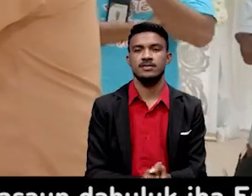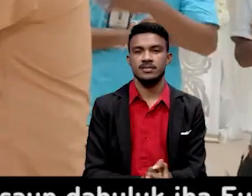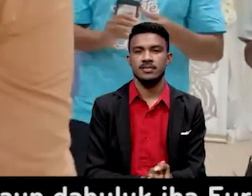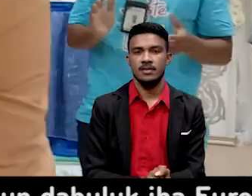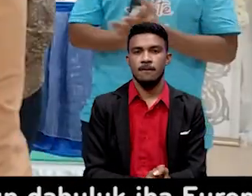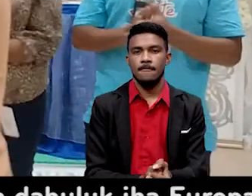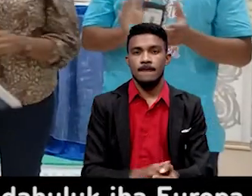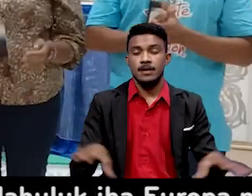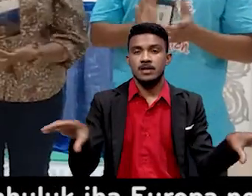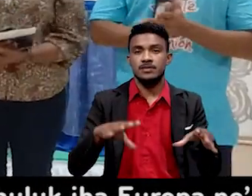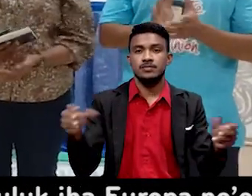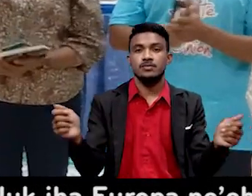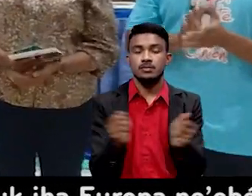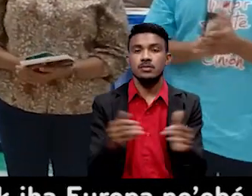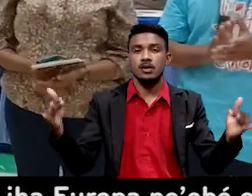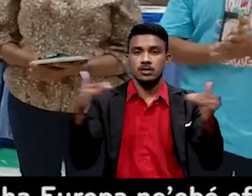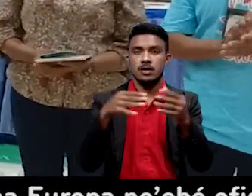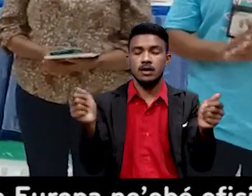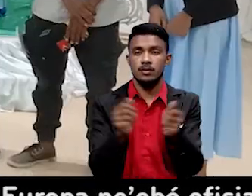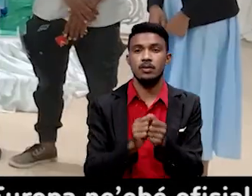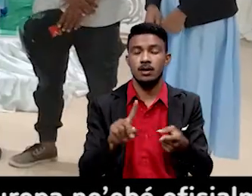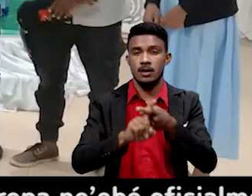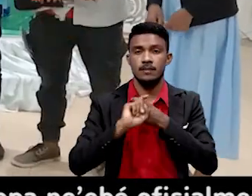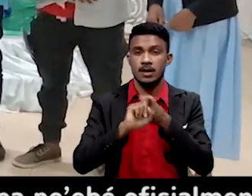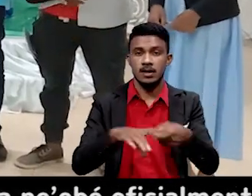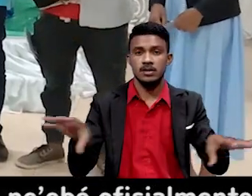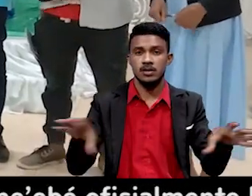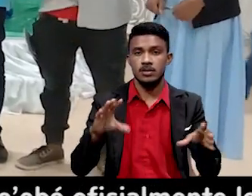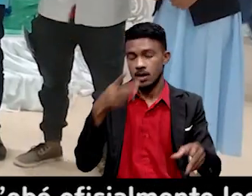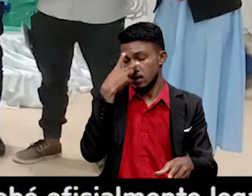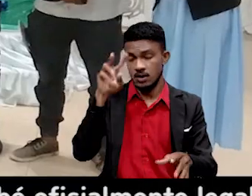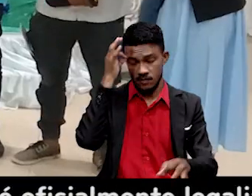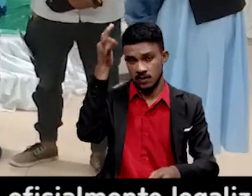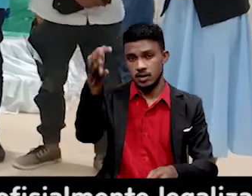Congresso Extraordinário nebe ho tema ha meeting estrutura ho dihare futuro TLP une